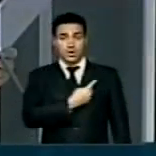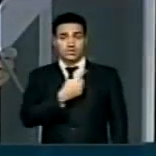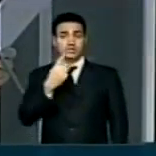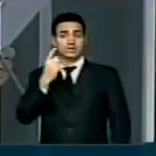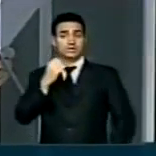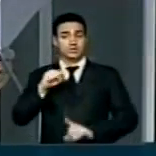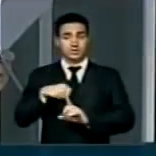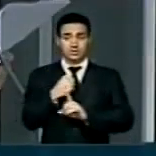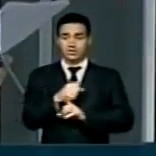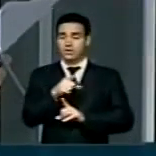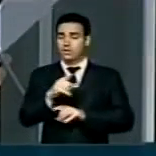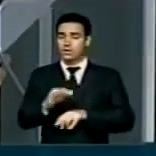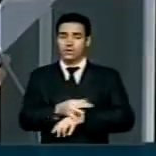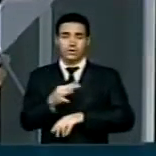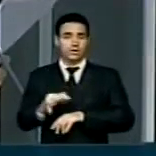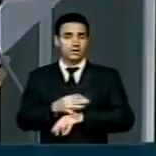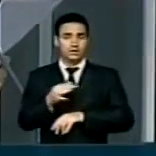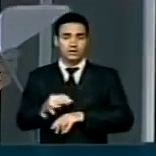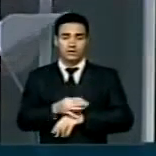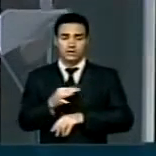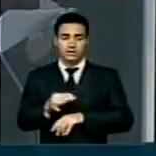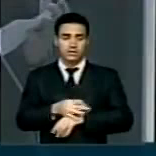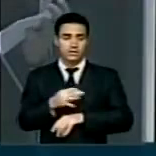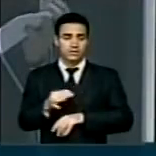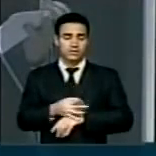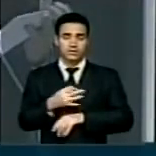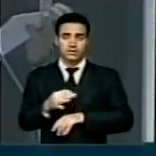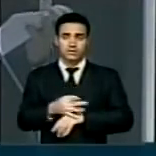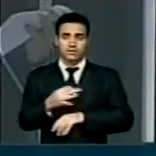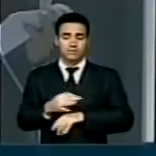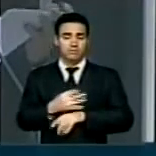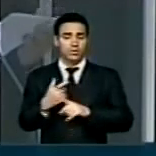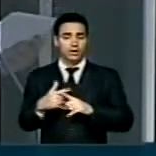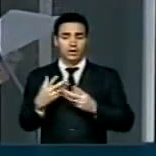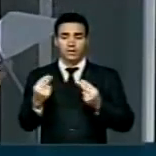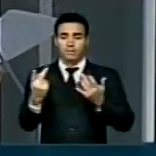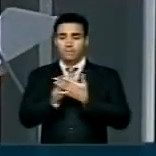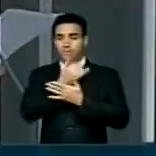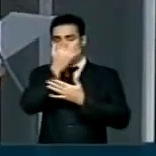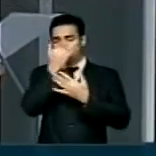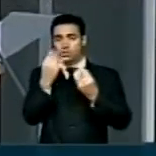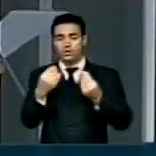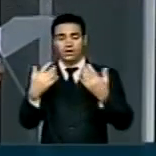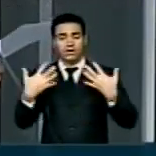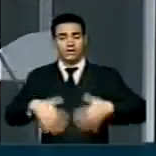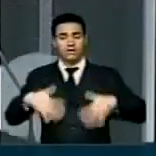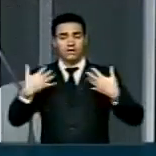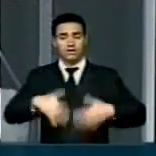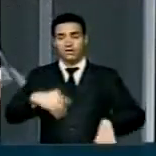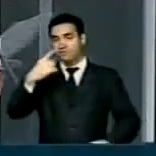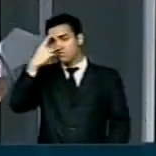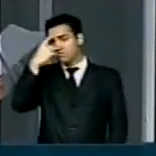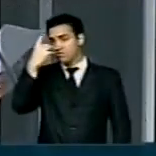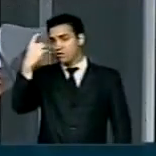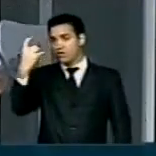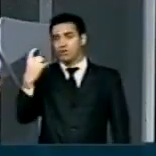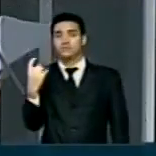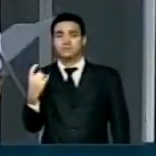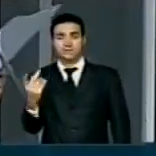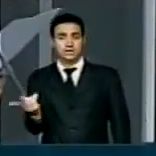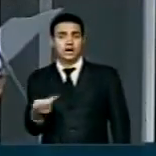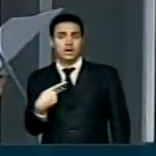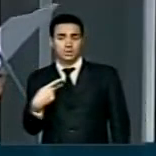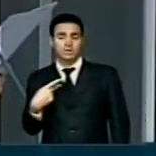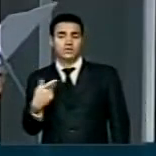sociedade já não aguenta mais a escalada de violência, ainda mais agora, com